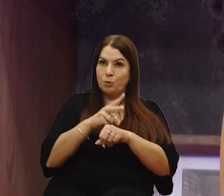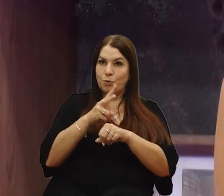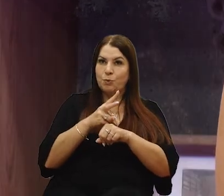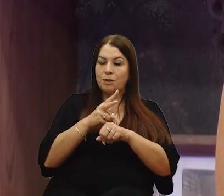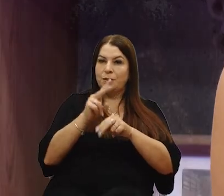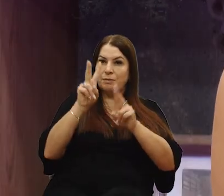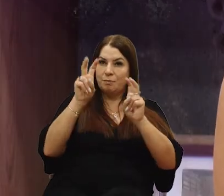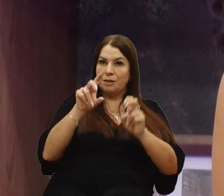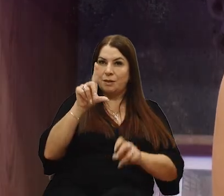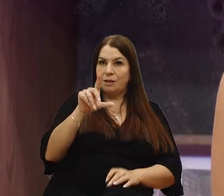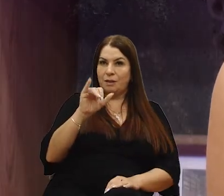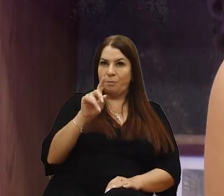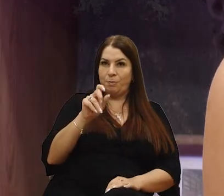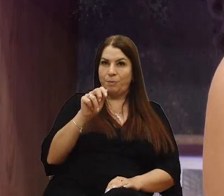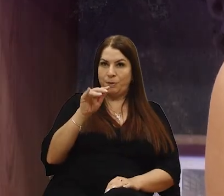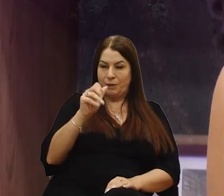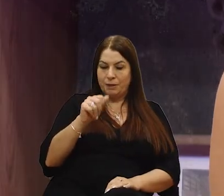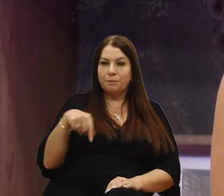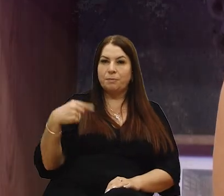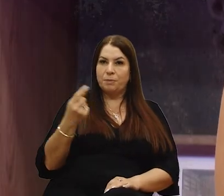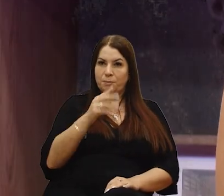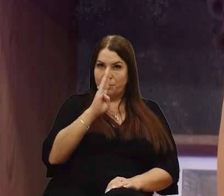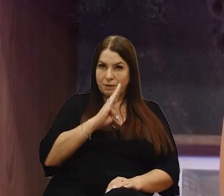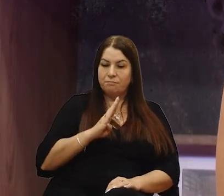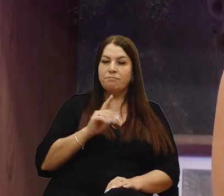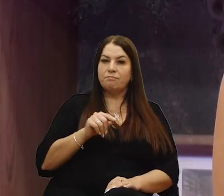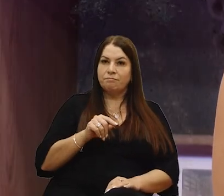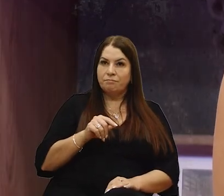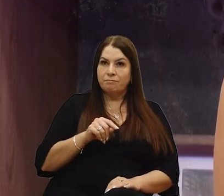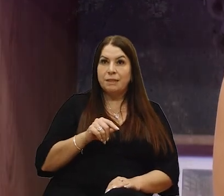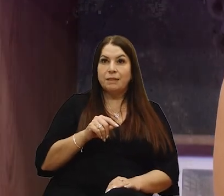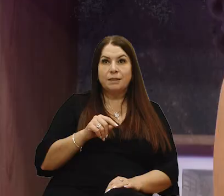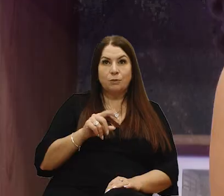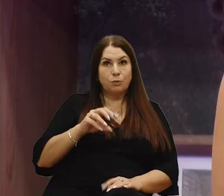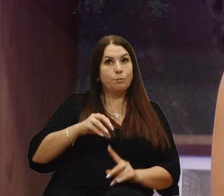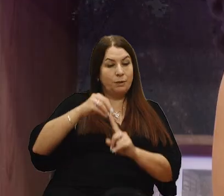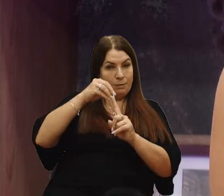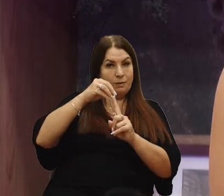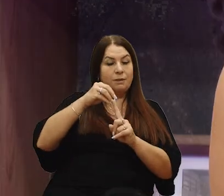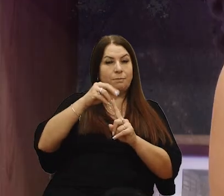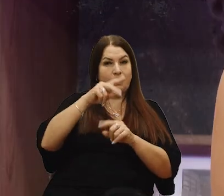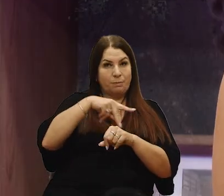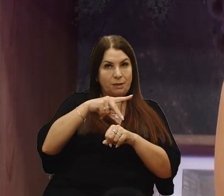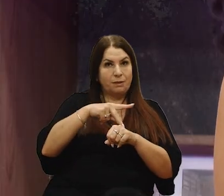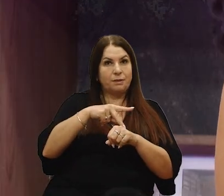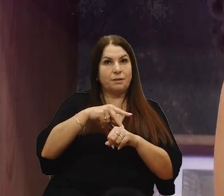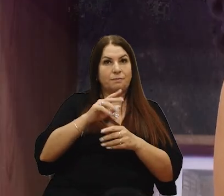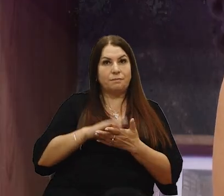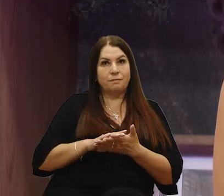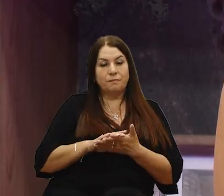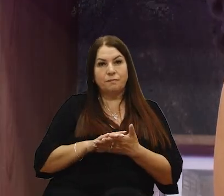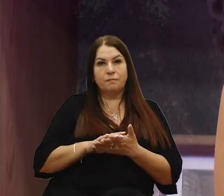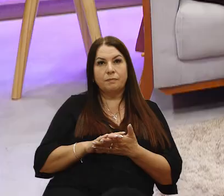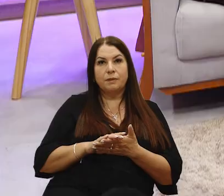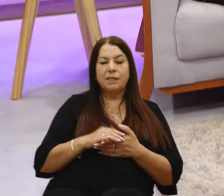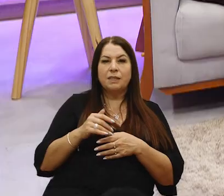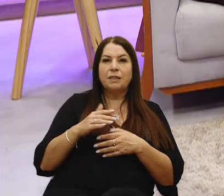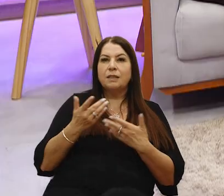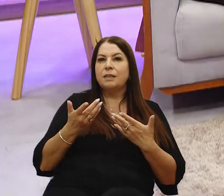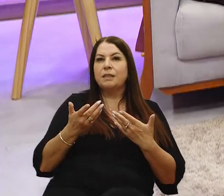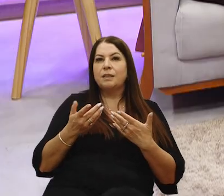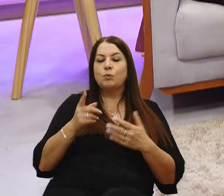como um dos países que mais está procurando pelo termo lipedema, hoje em dia. É? O Brasil? Então, tá entre os E principais é um dos países que mais